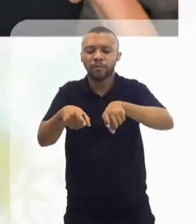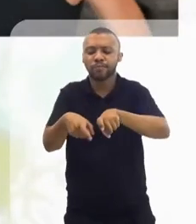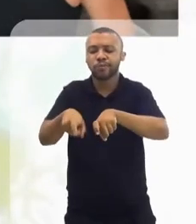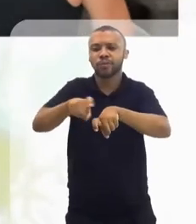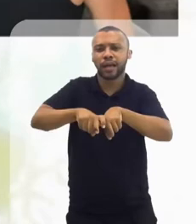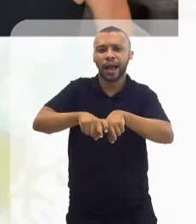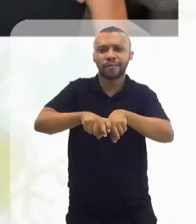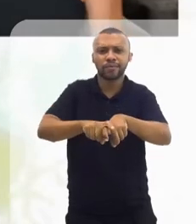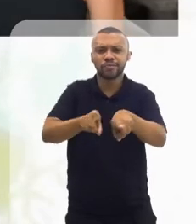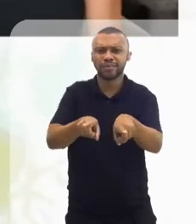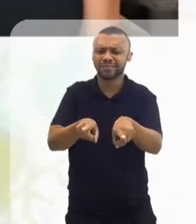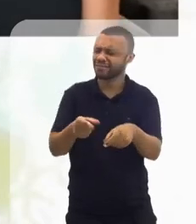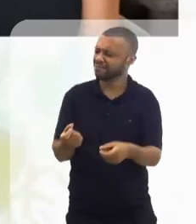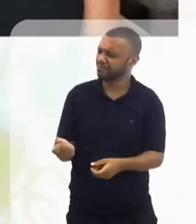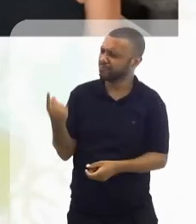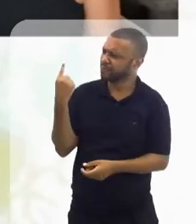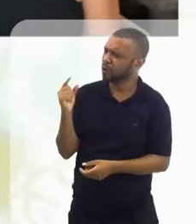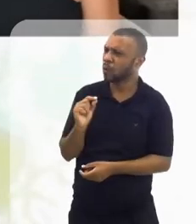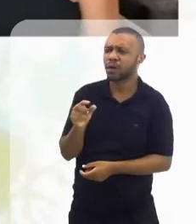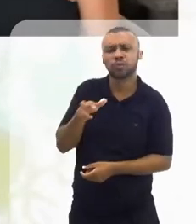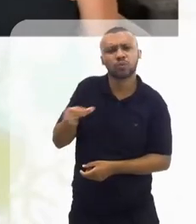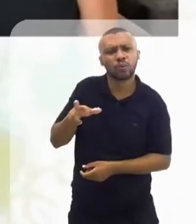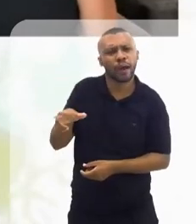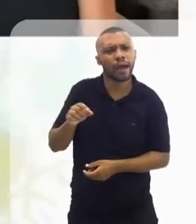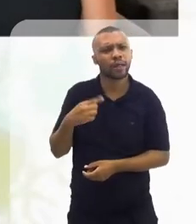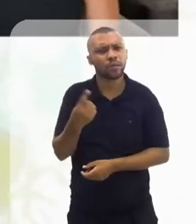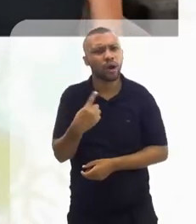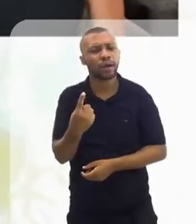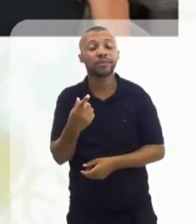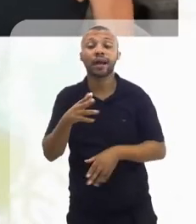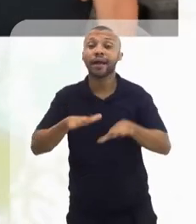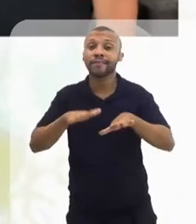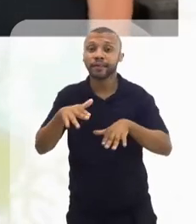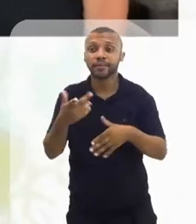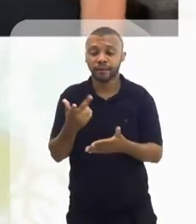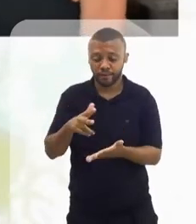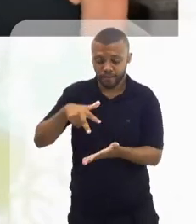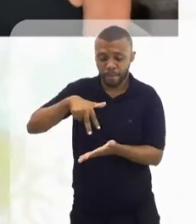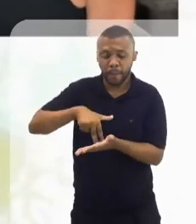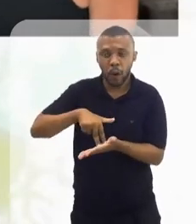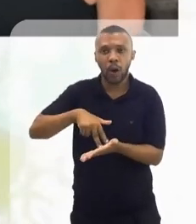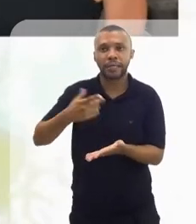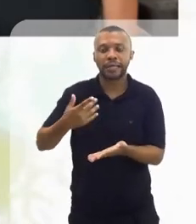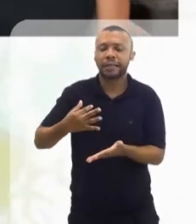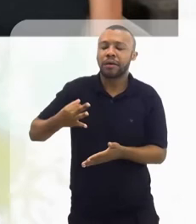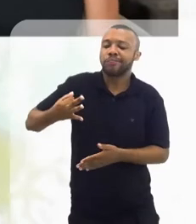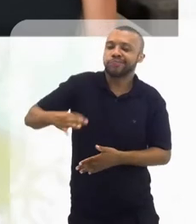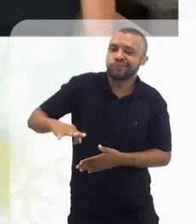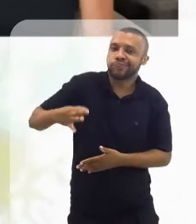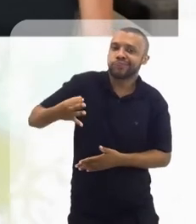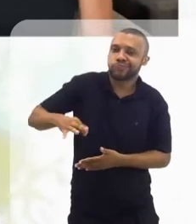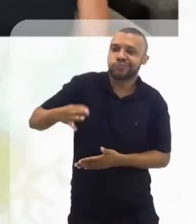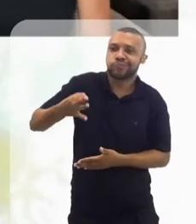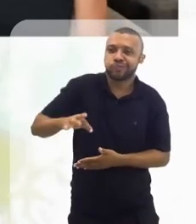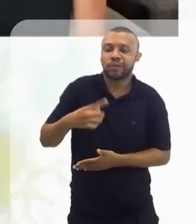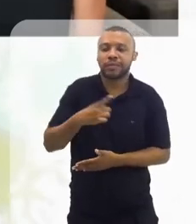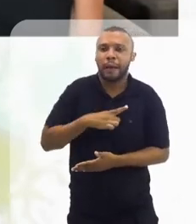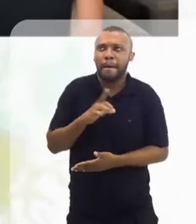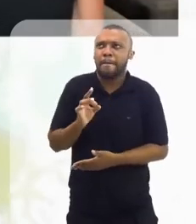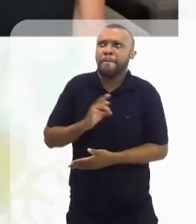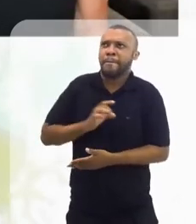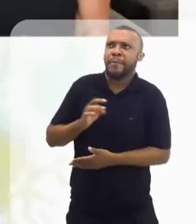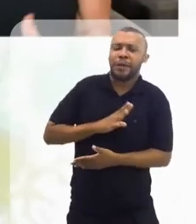cruzavam e descruzavam." Aí eu disse: "Mas a gente não cruzava e descruzava, pelo contrário, a gente às vezes ficava até com a perna adormecida, porque a